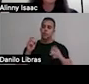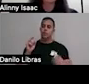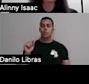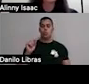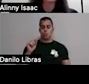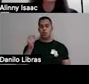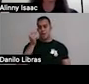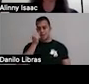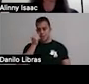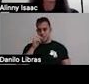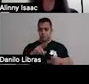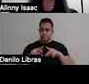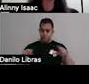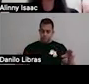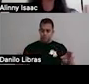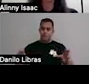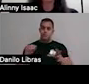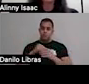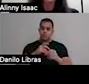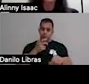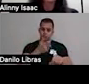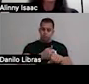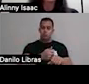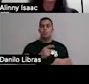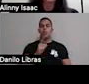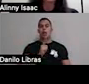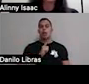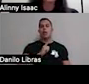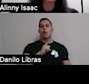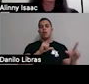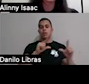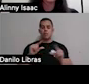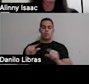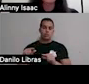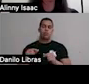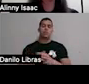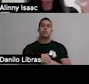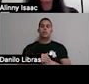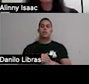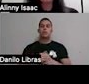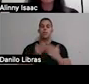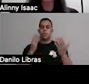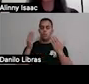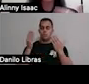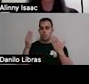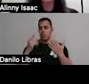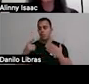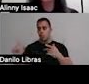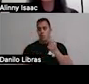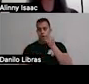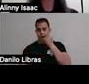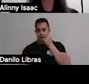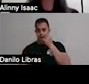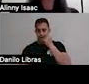injetados com os oligômeros de beta, havia uma redução da densidade de espinhas dendríticas, né, comparado com os camundongos injetados